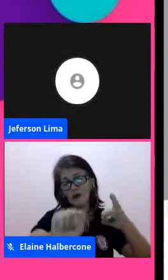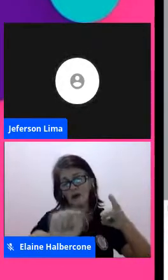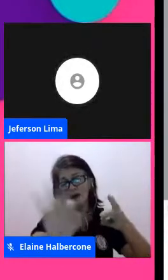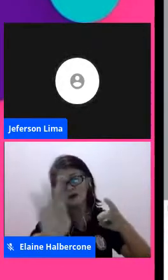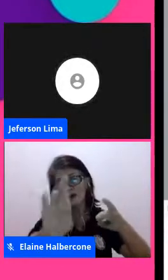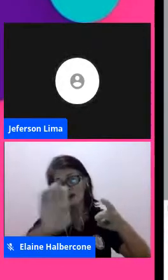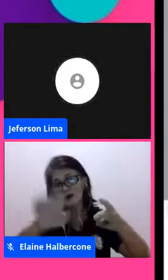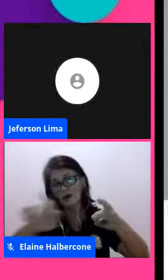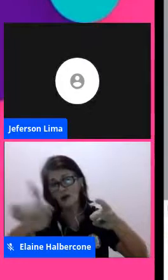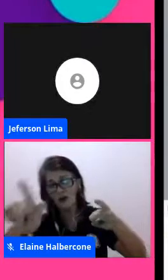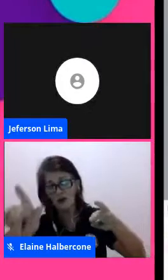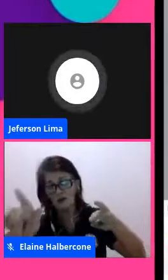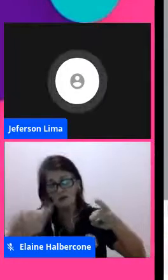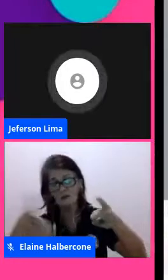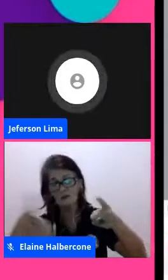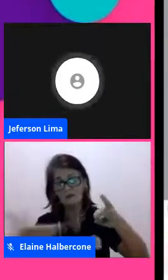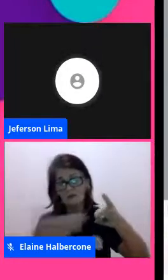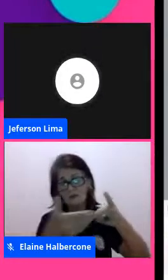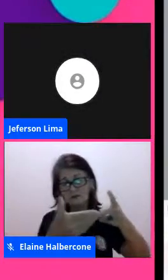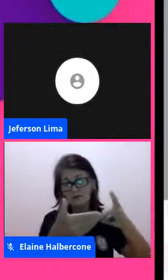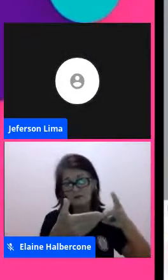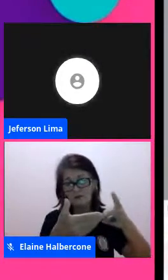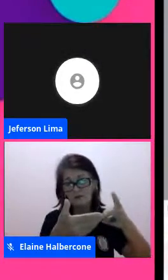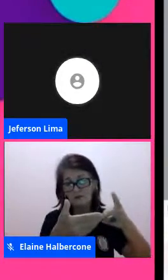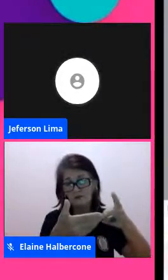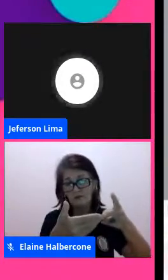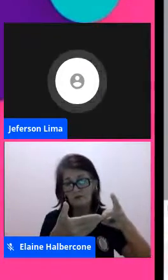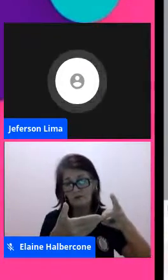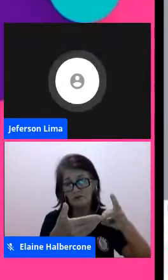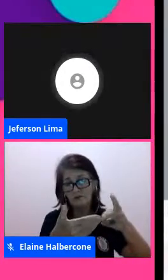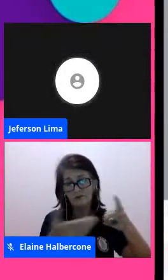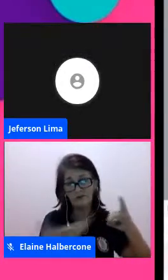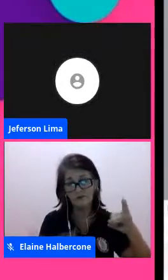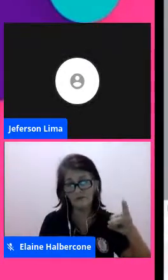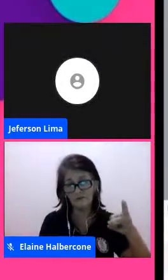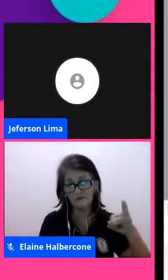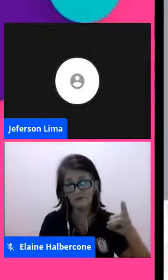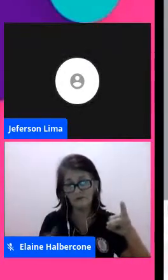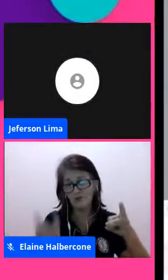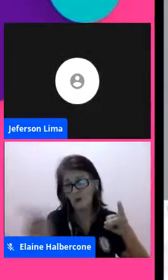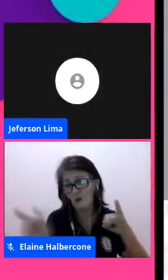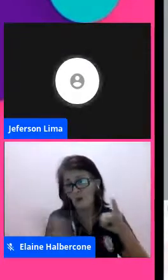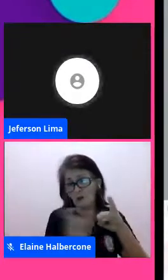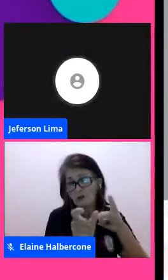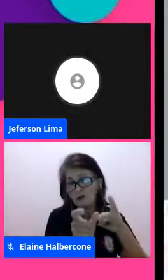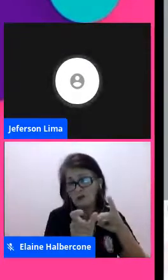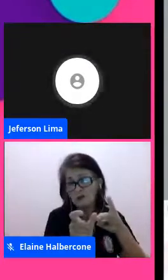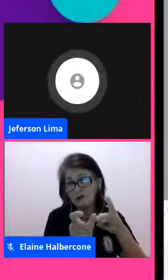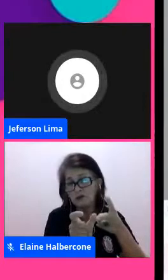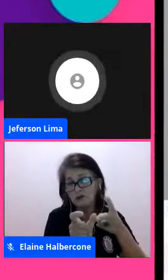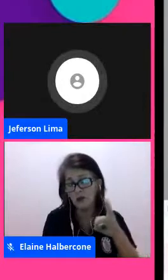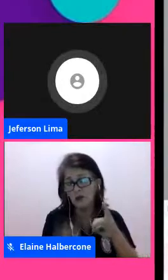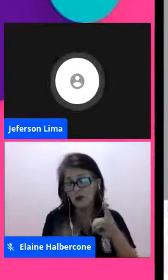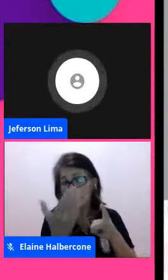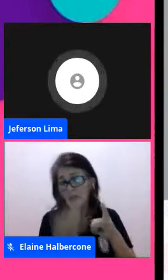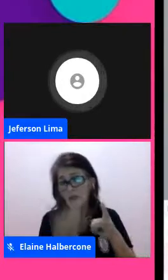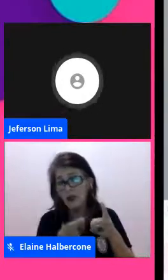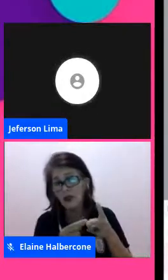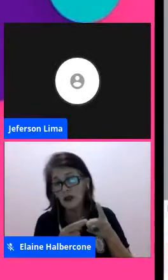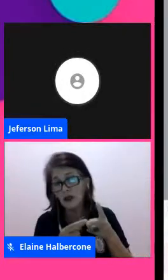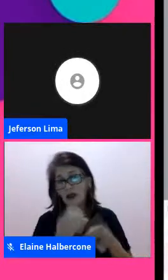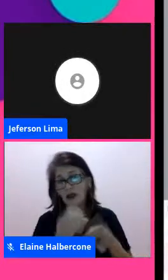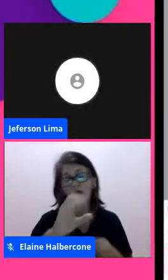Certo? Esse é meu objeto. Opa, já tinha uma variável X aqui, hein? Vou criar aqui a